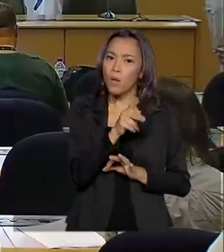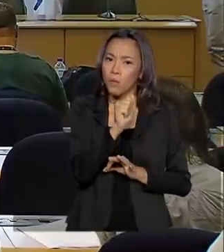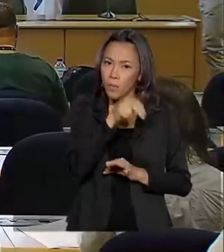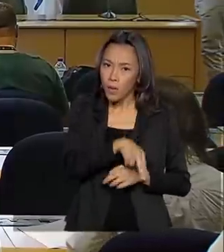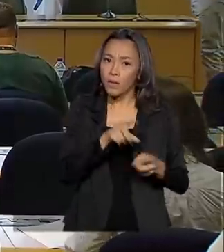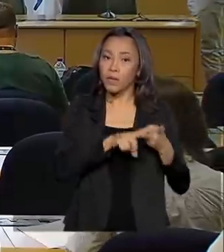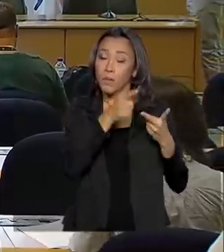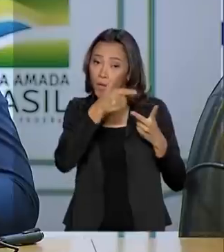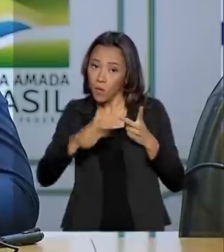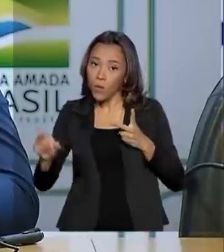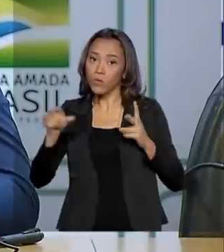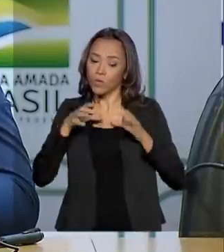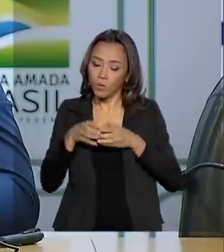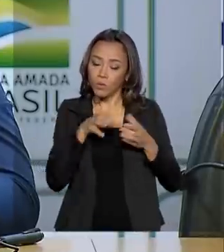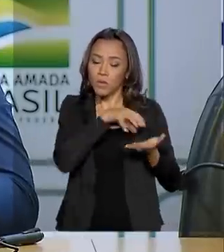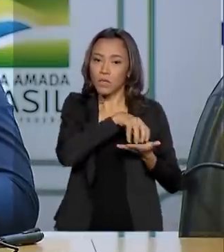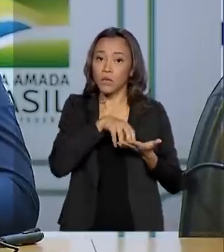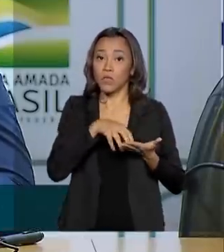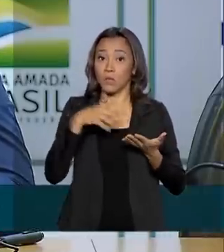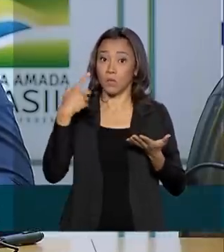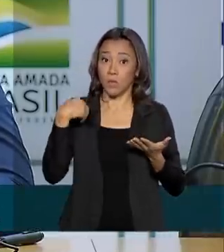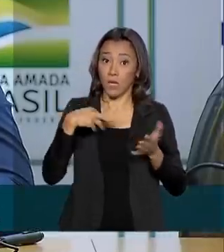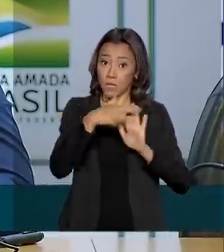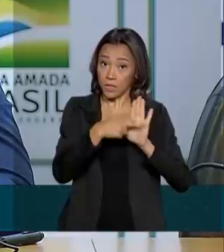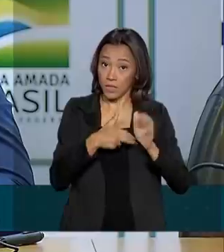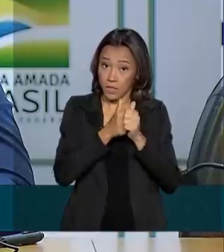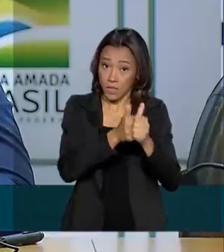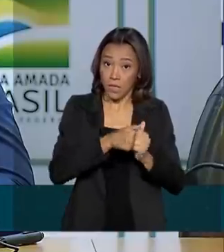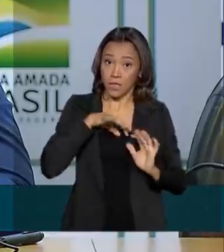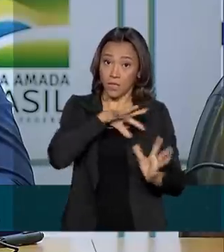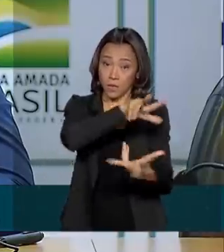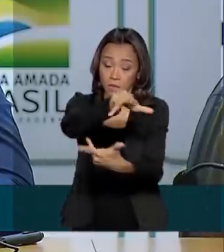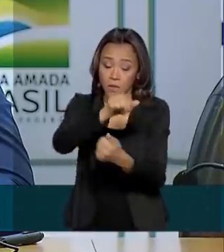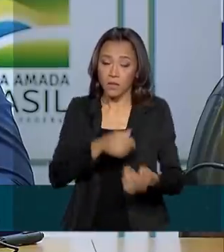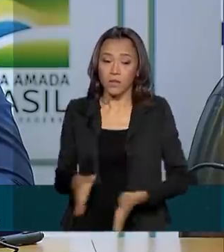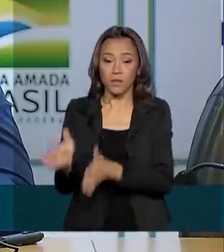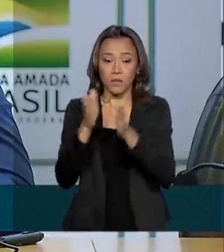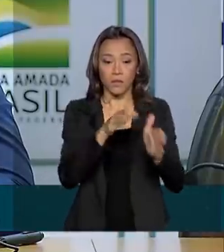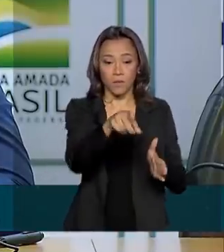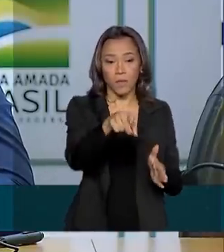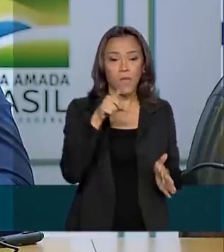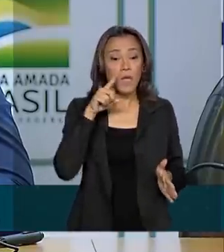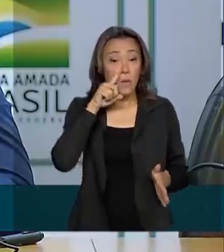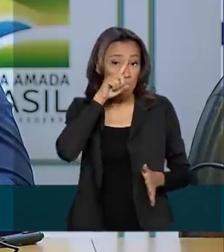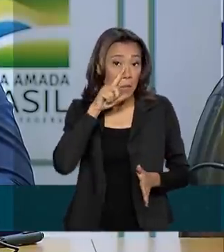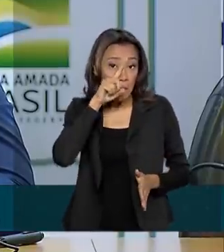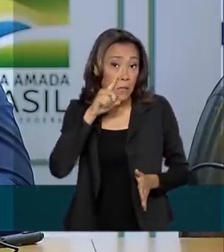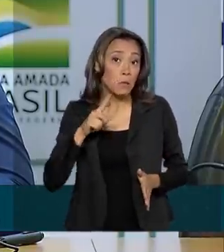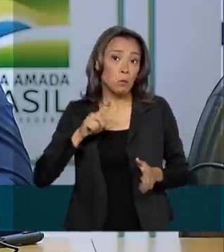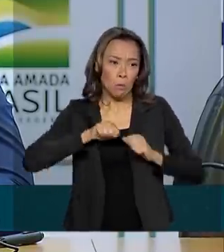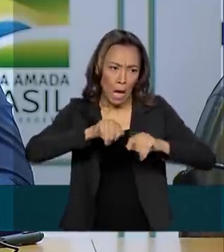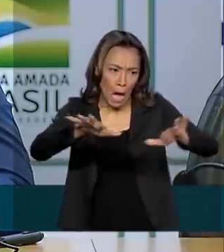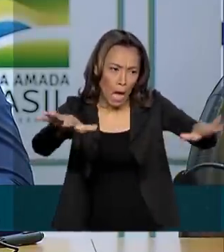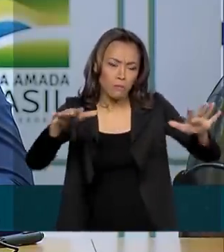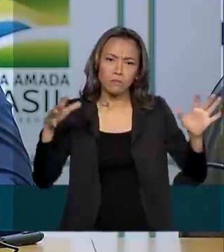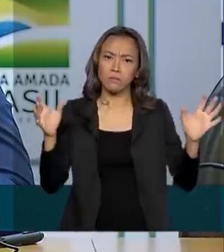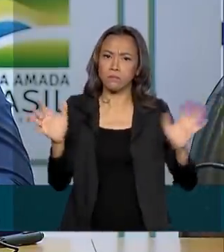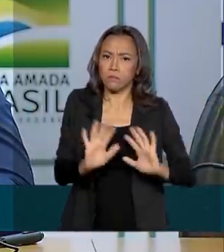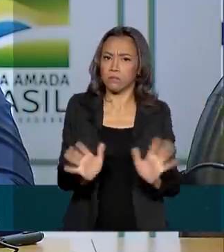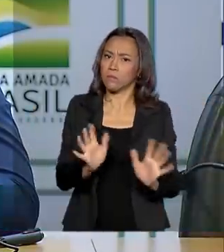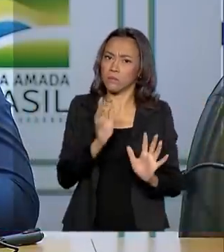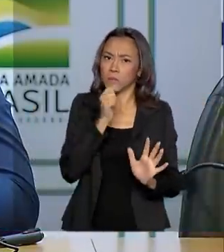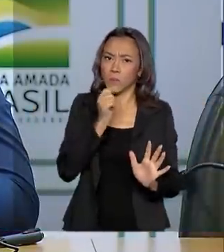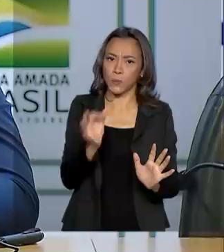internacionais não existe o risco muito importante para a população em geral e vi isso existe um risco